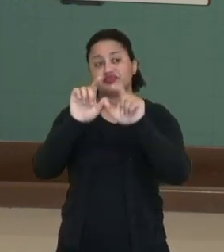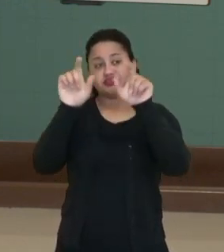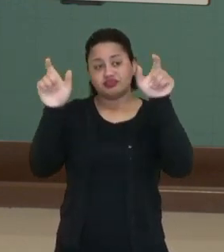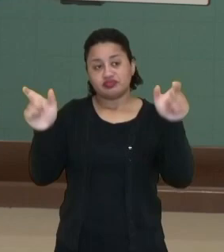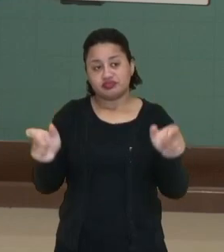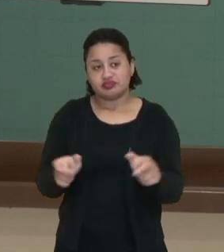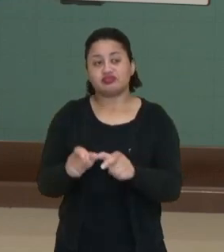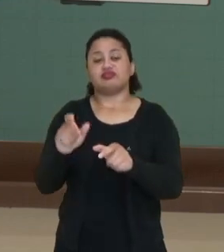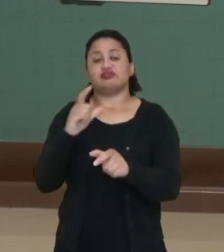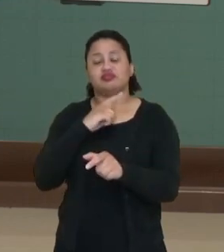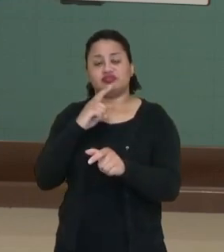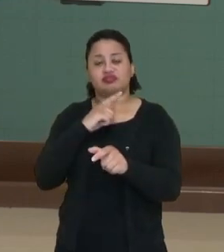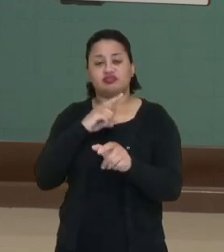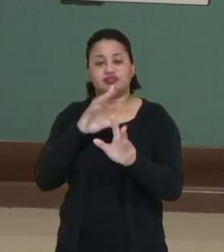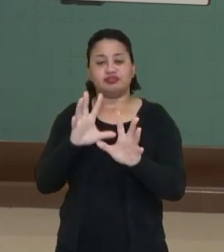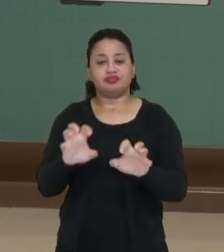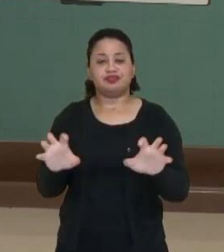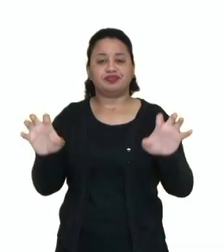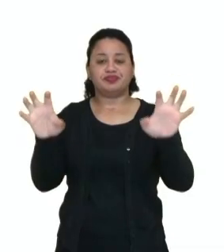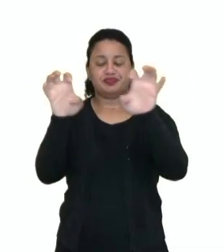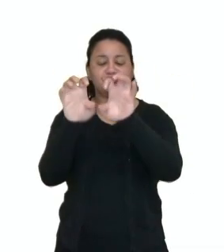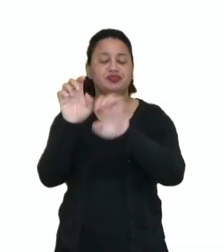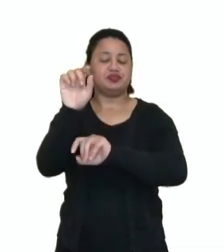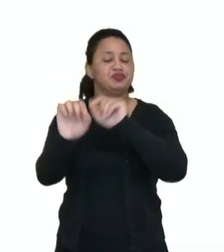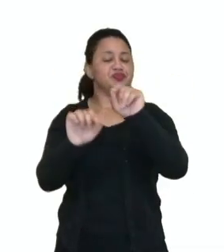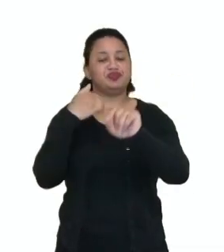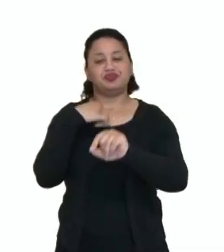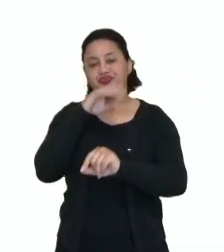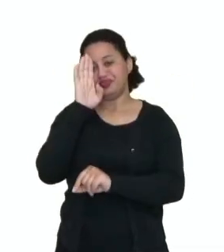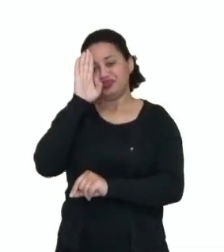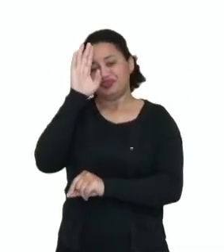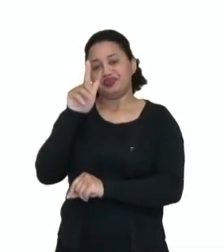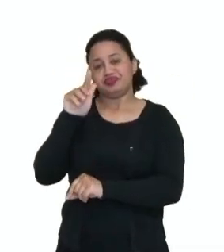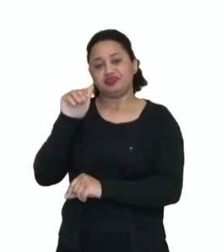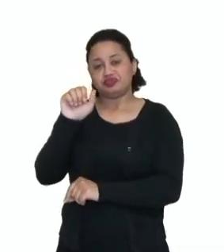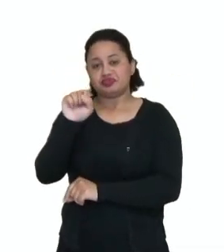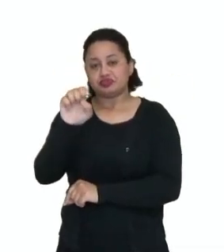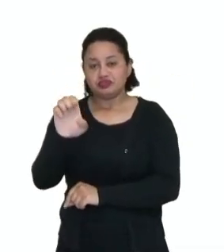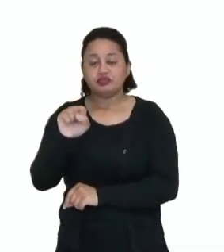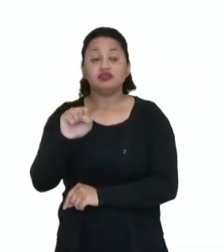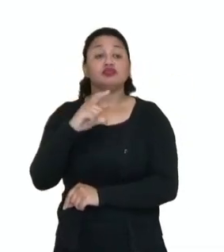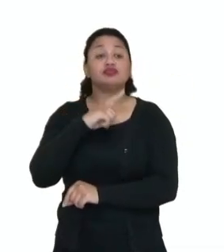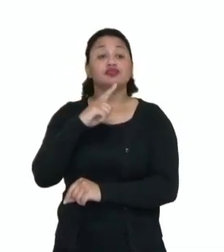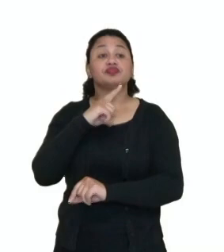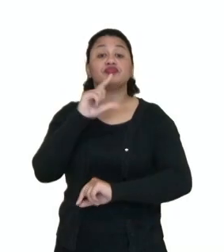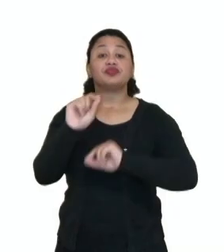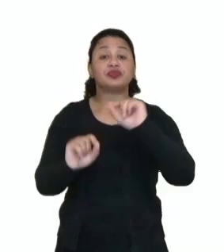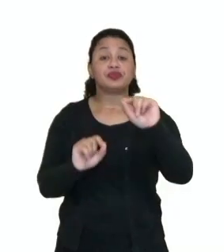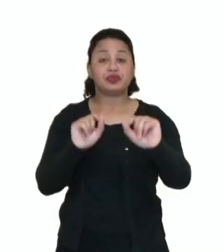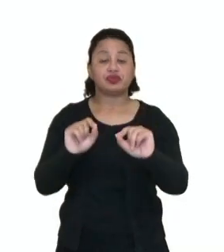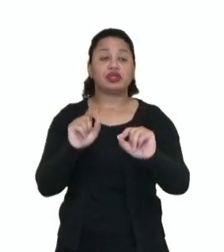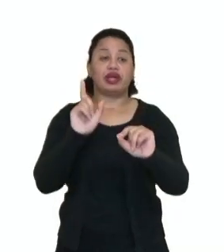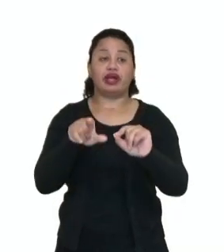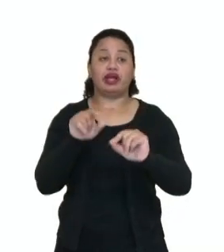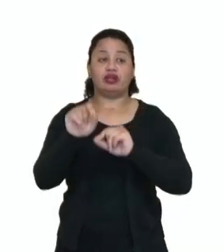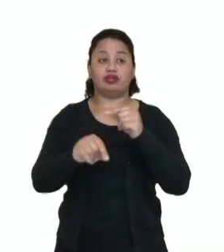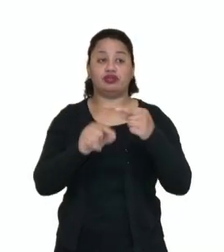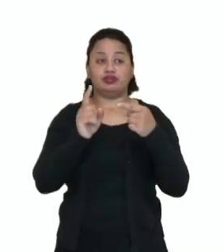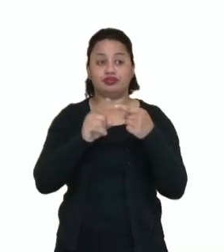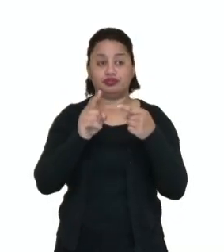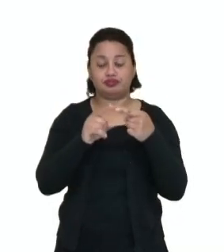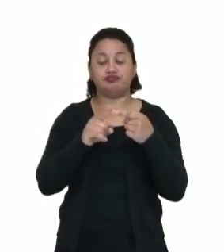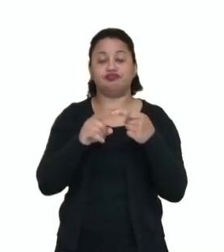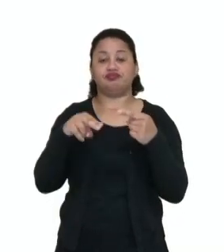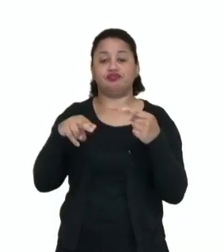ali na atmosfera, os constituintes, aqueles que vai compondo, que está compondo ela ali, formando? São esses aqui.